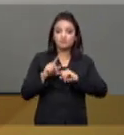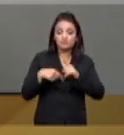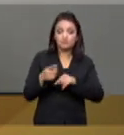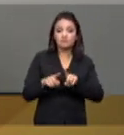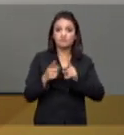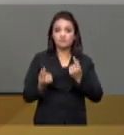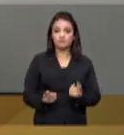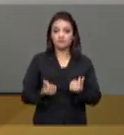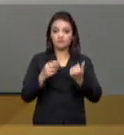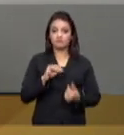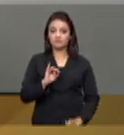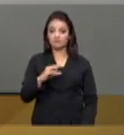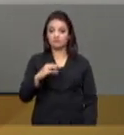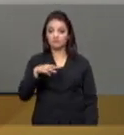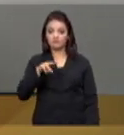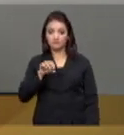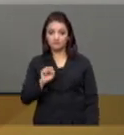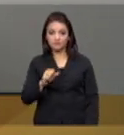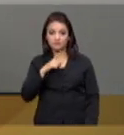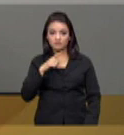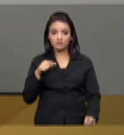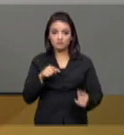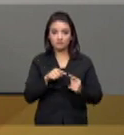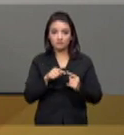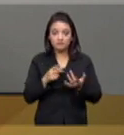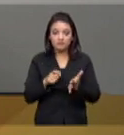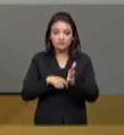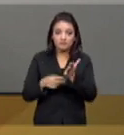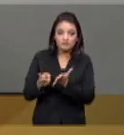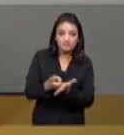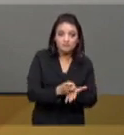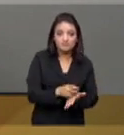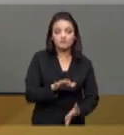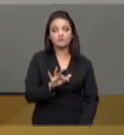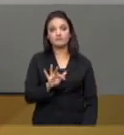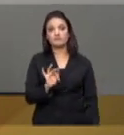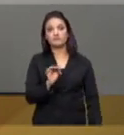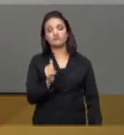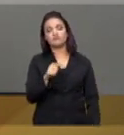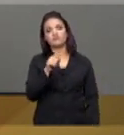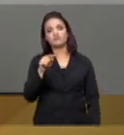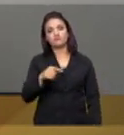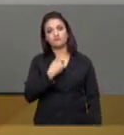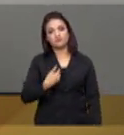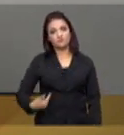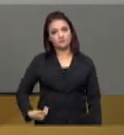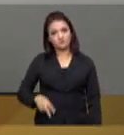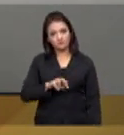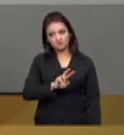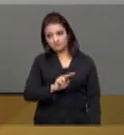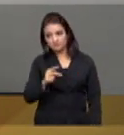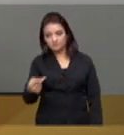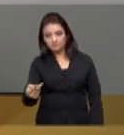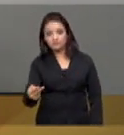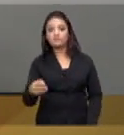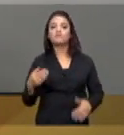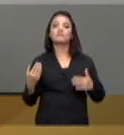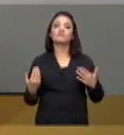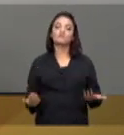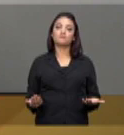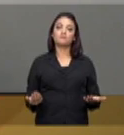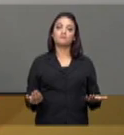do ICMS tem como destinatário fiscal a Fazenda Pública, para a qual será transferido. Neste sentido,